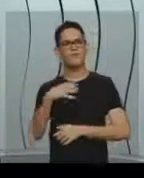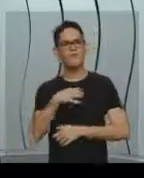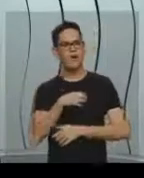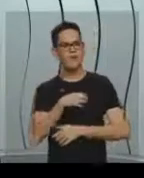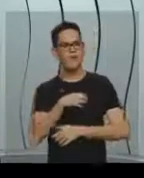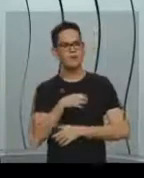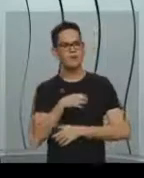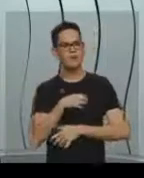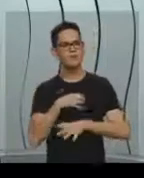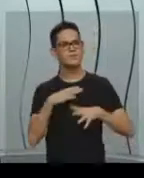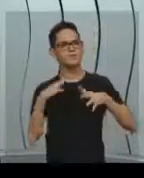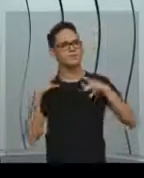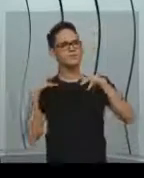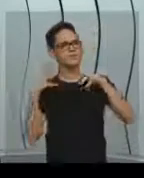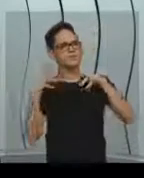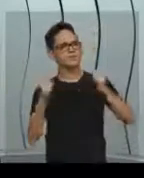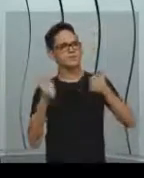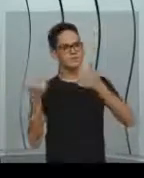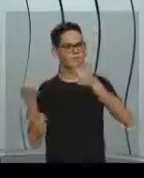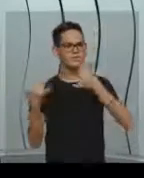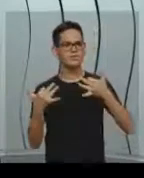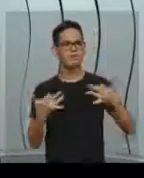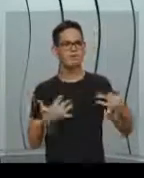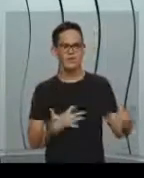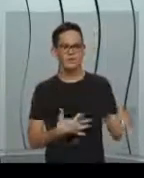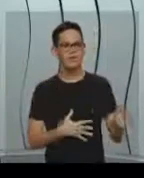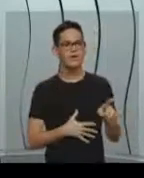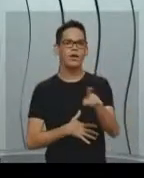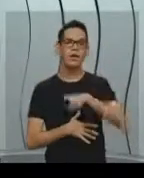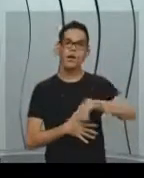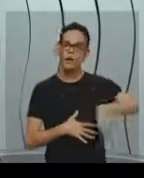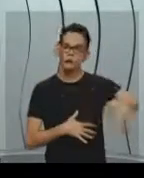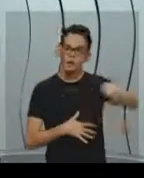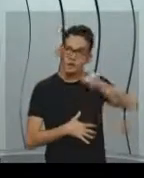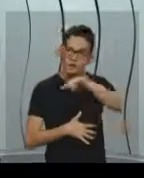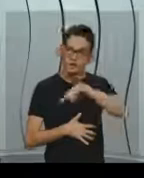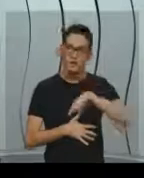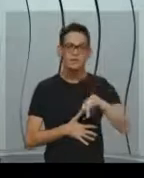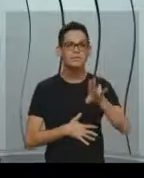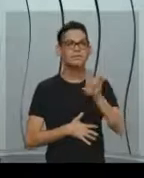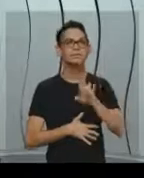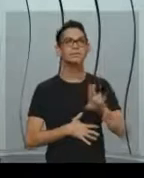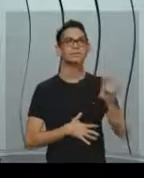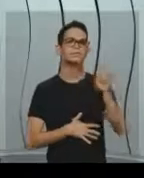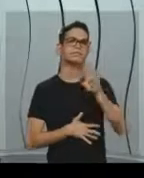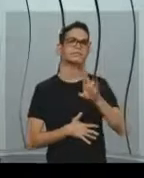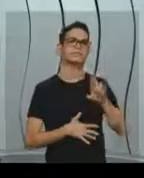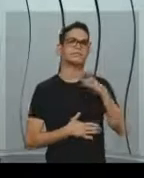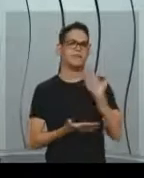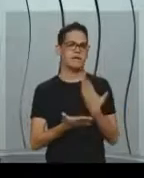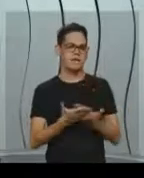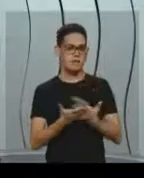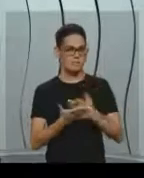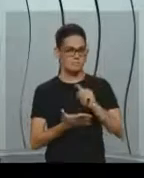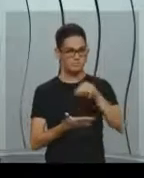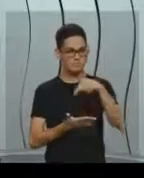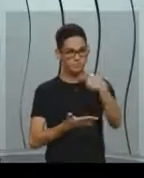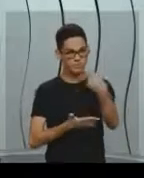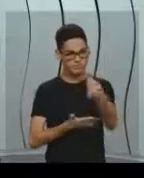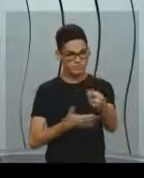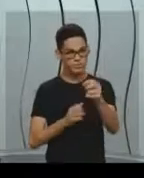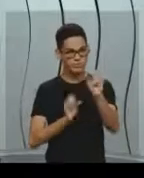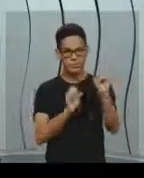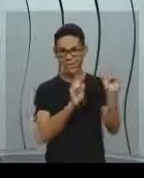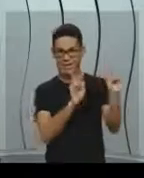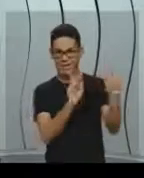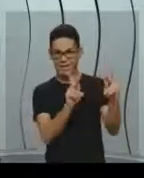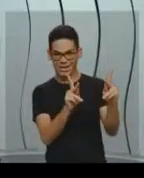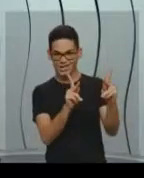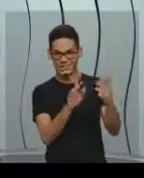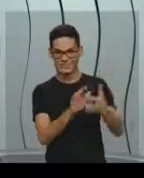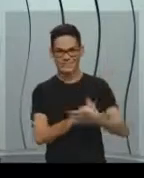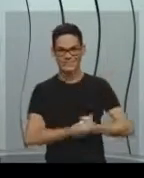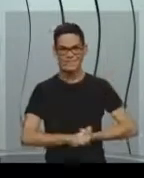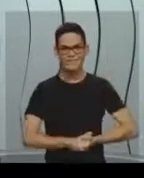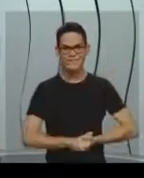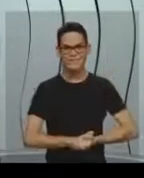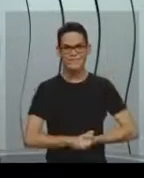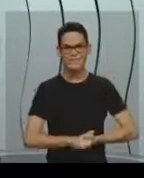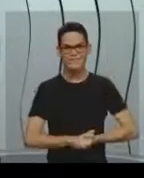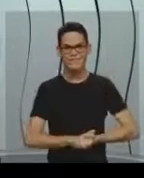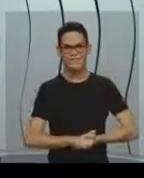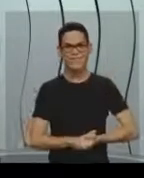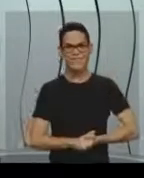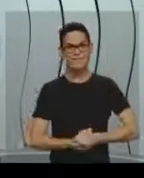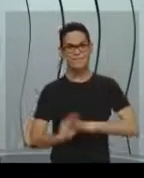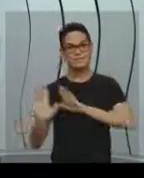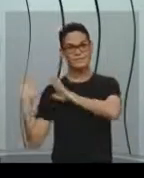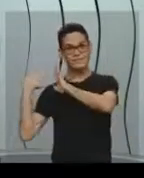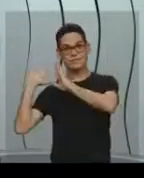esses quesitos nós vamos utilizar na nossa próxima aula, ok? Então, se